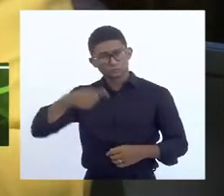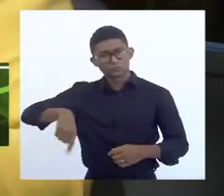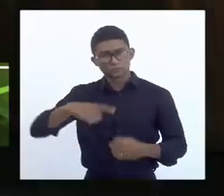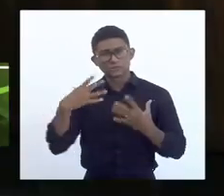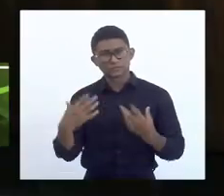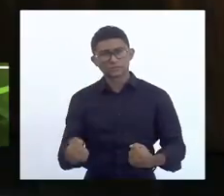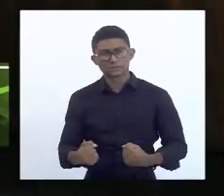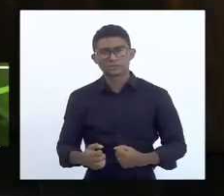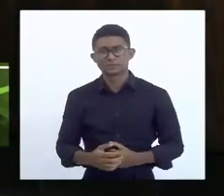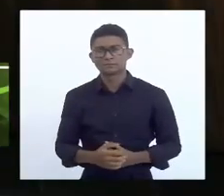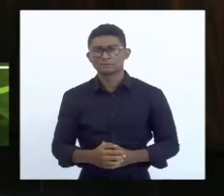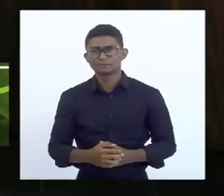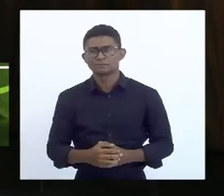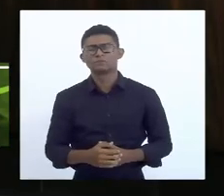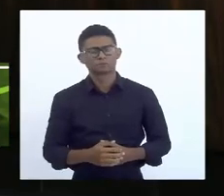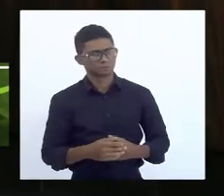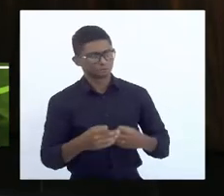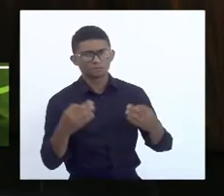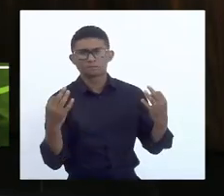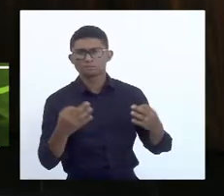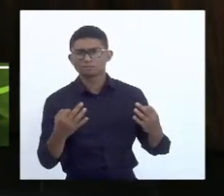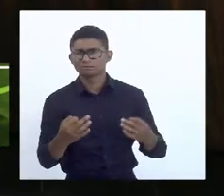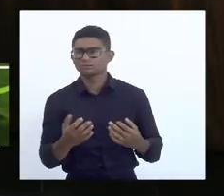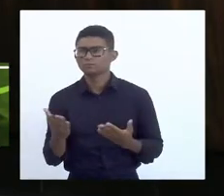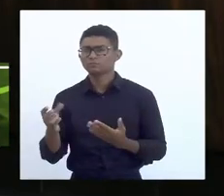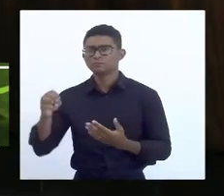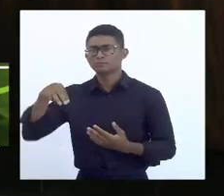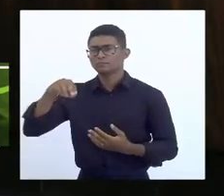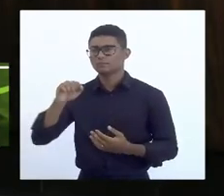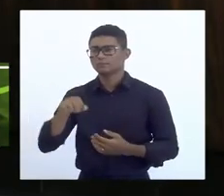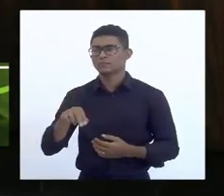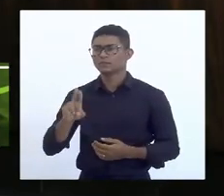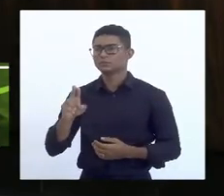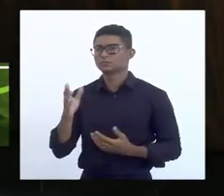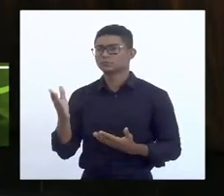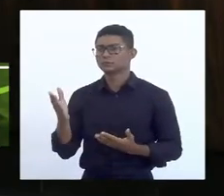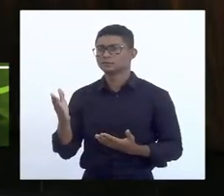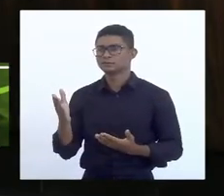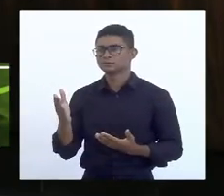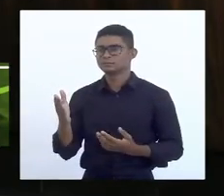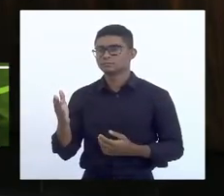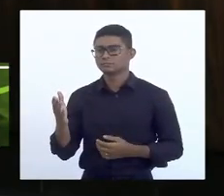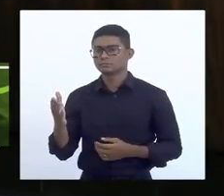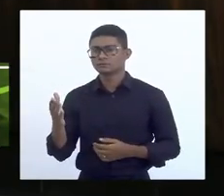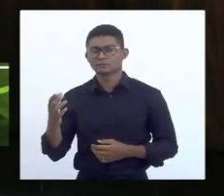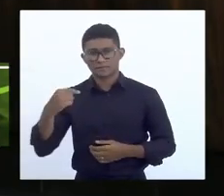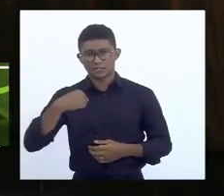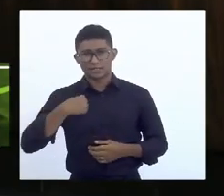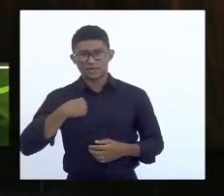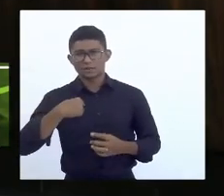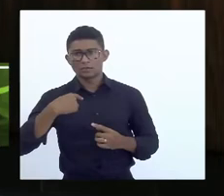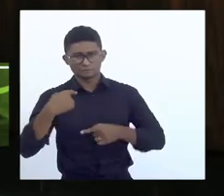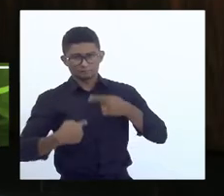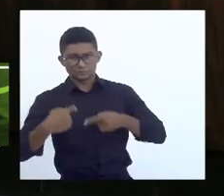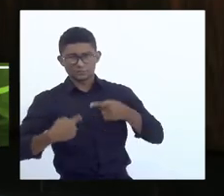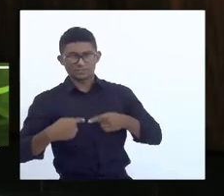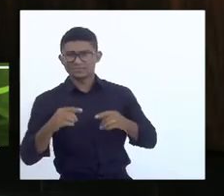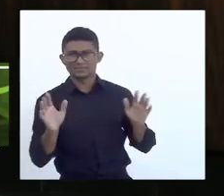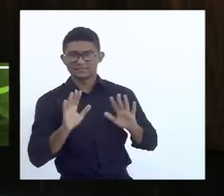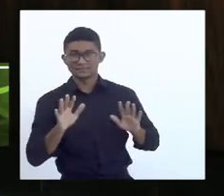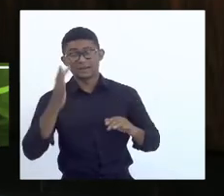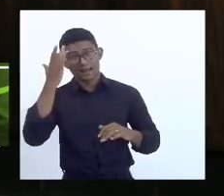Perfeito. Eu acho que a gente faz... Fala, Manu. Eu acho que vocês... Eu não sou mais parlamentar. Mas acho que vocês podem fazer um projeto comum,